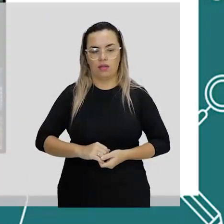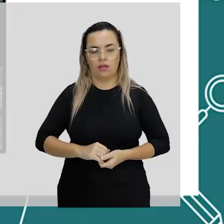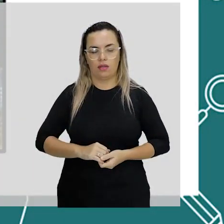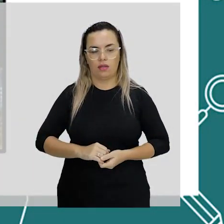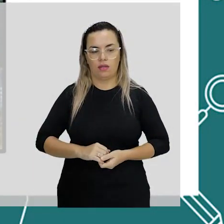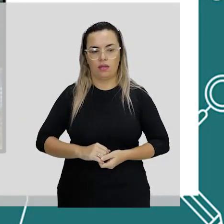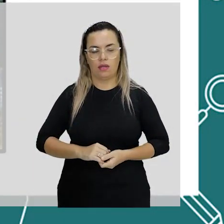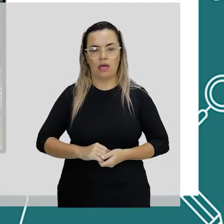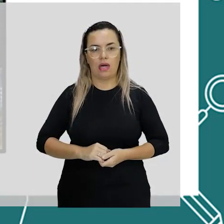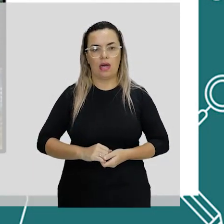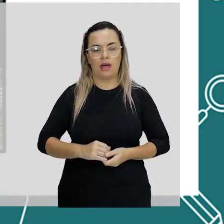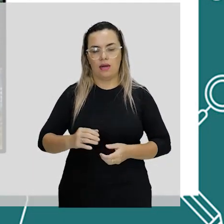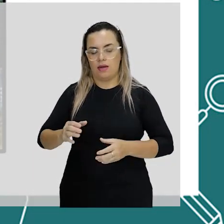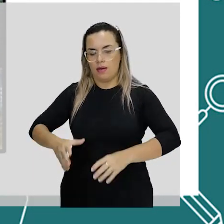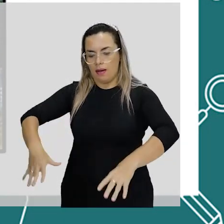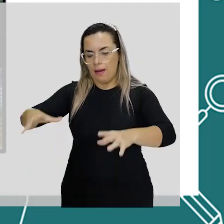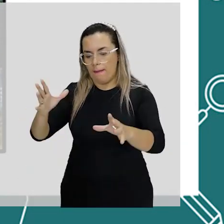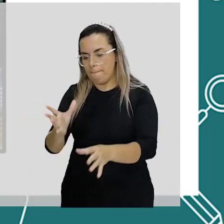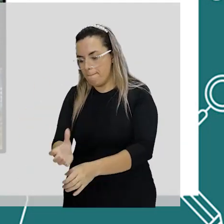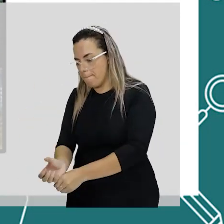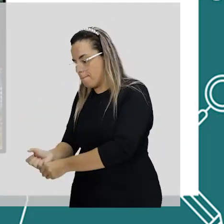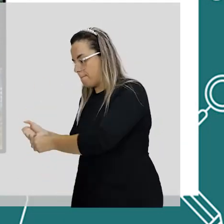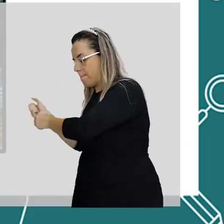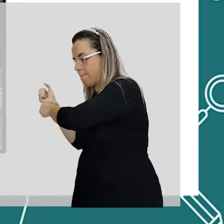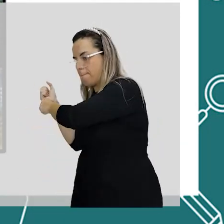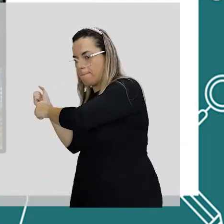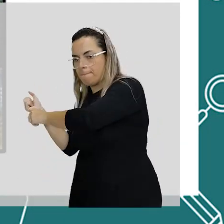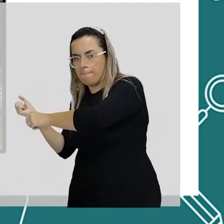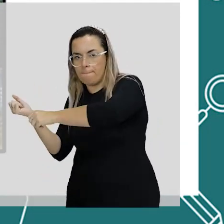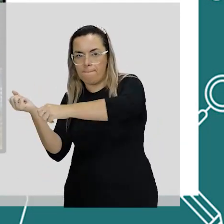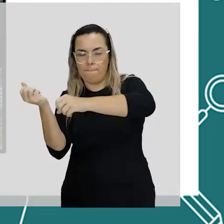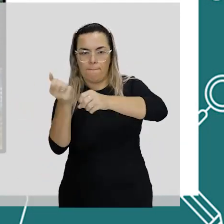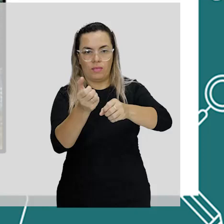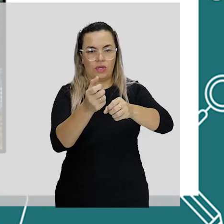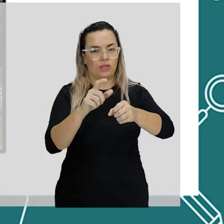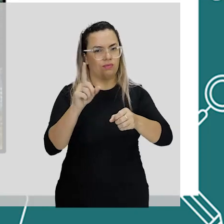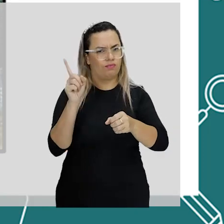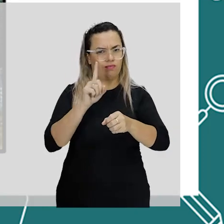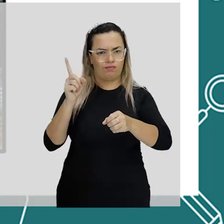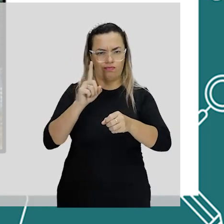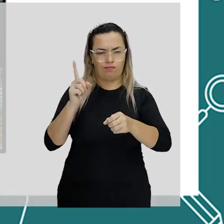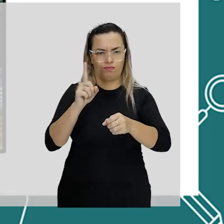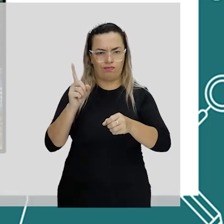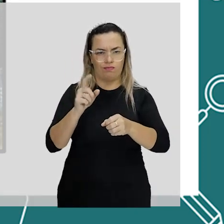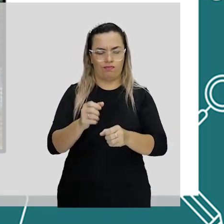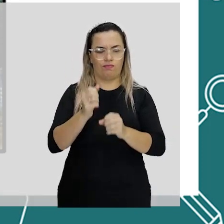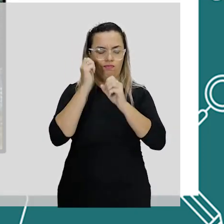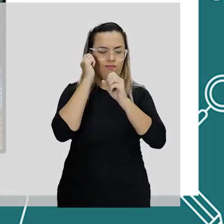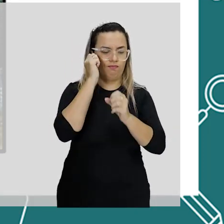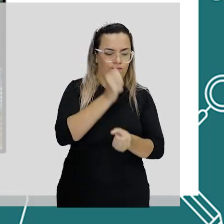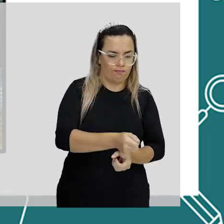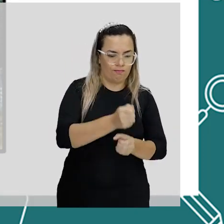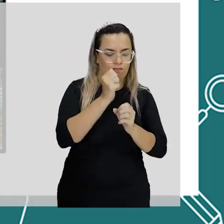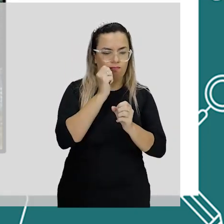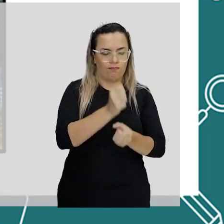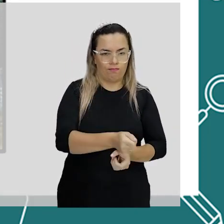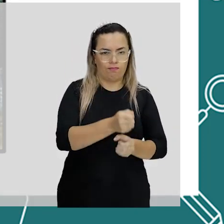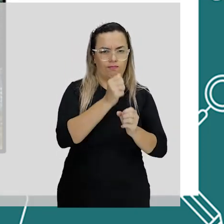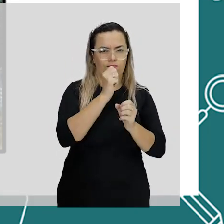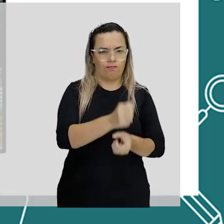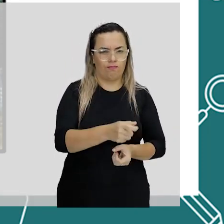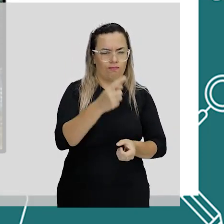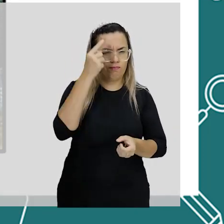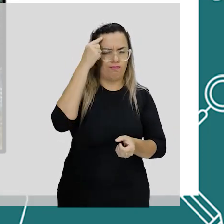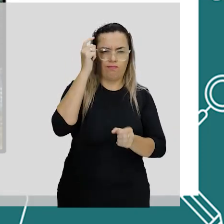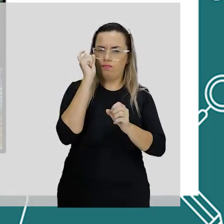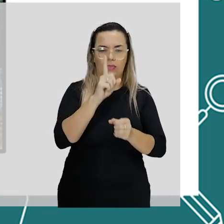Arremesso de martelo. Não é esse martelo como nós visualizamos na oficina. Quando a gente fala de martelo, a gente imagina logo martelo, aquele de bater no